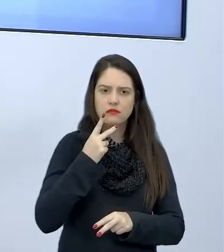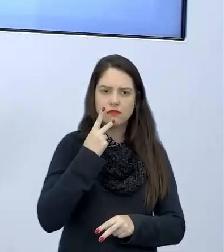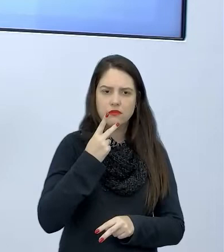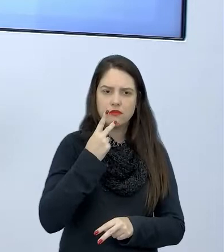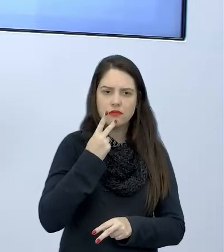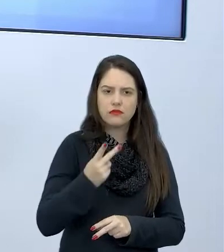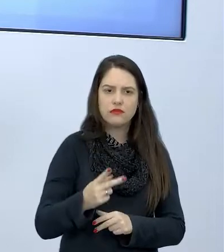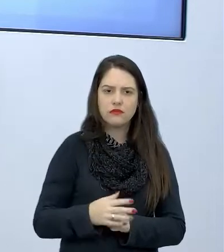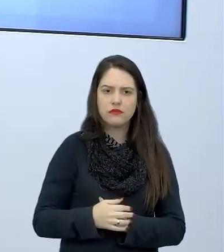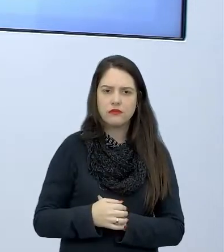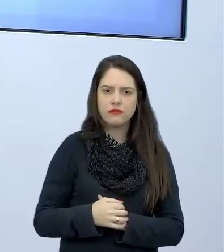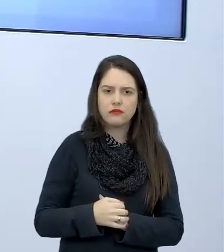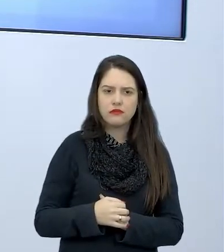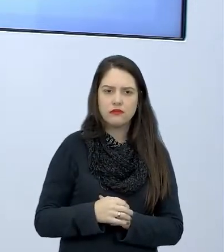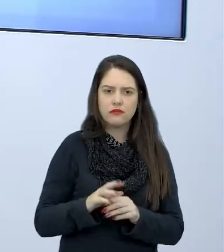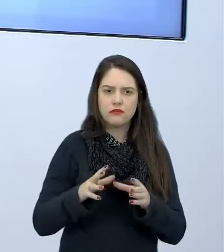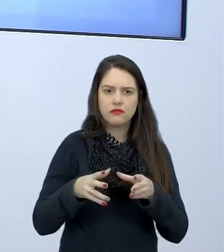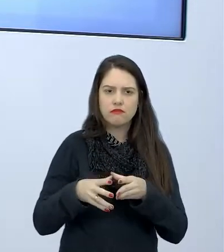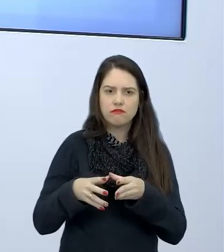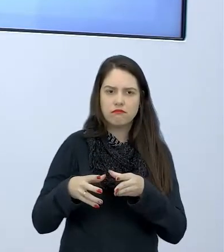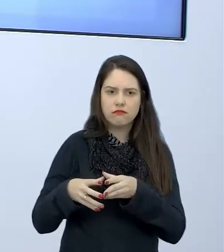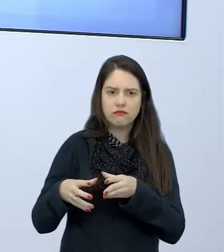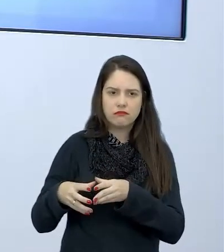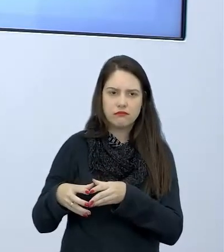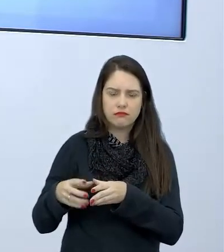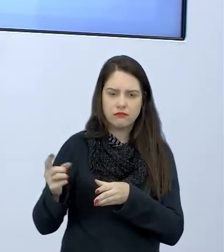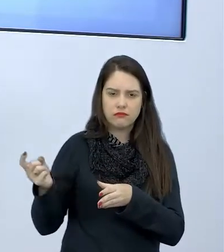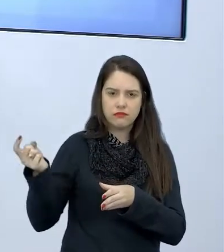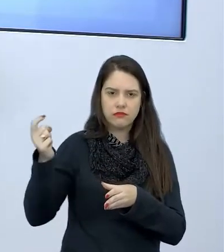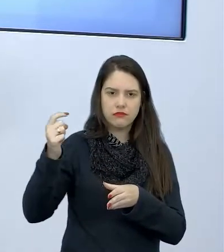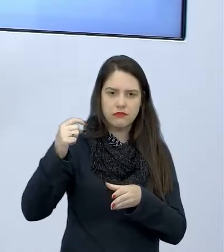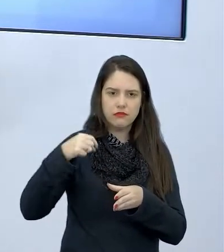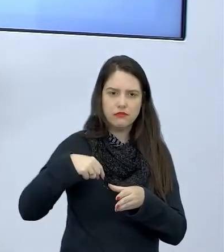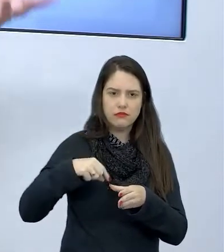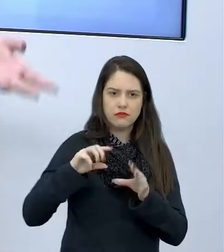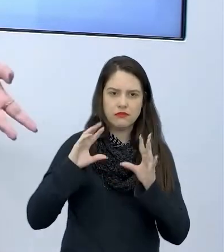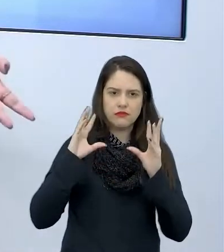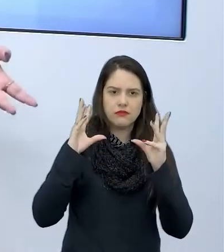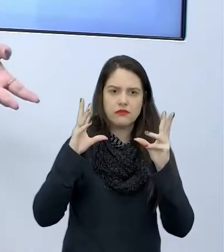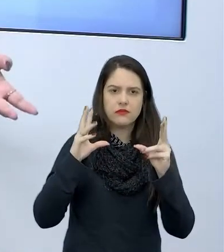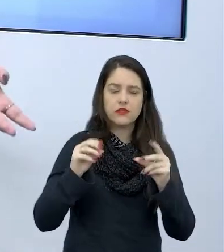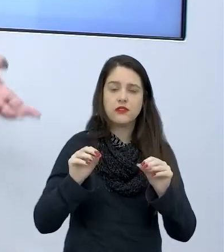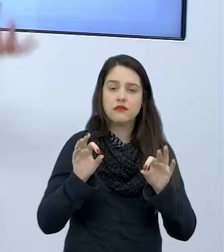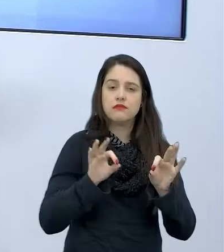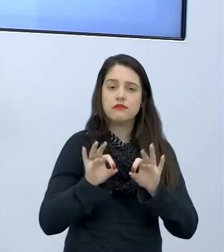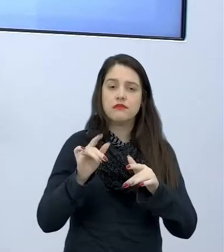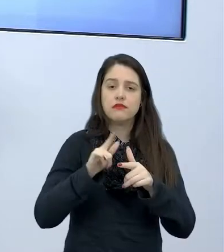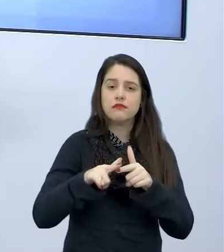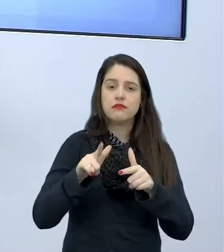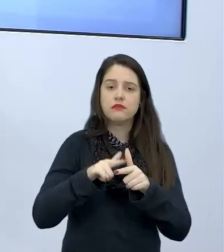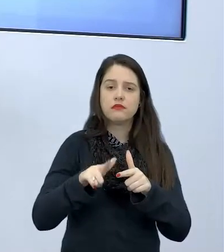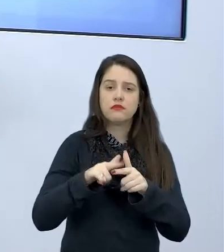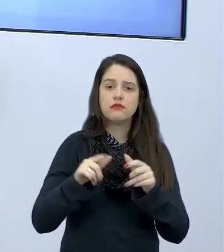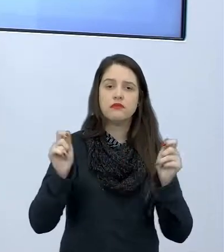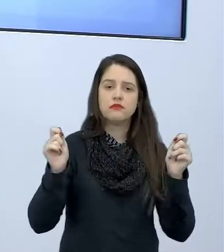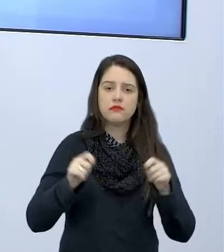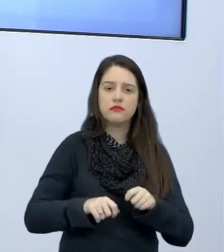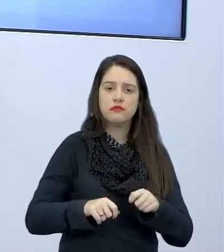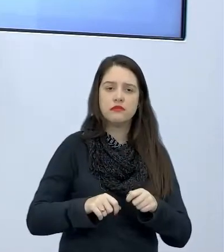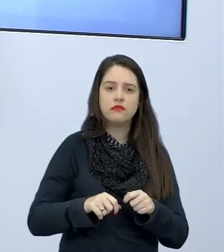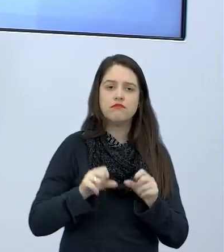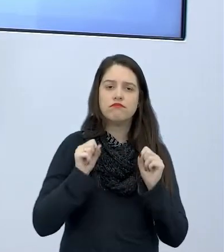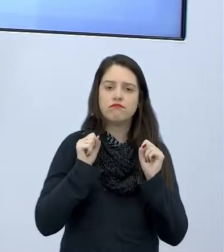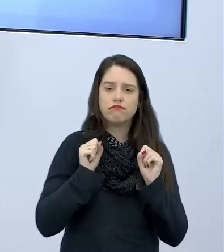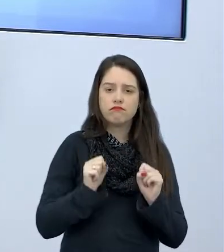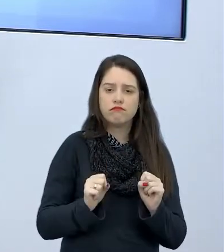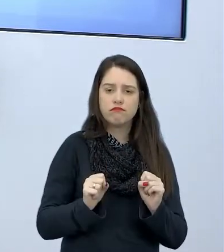né, os povos africanos que vieram para cá sem citar todas essas problemáticas. E aí, para justamente a gente poder